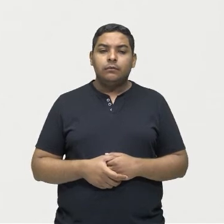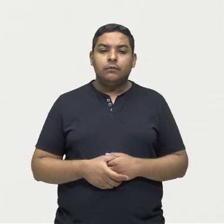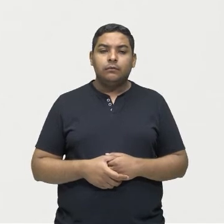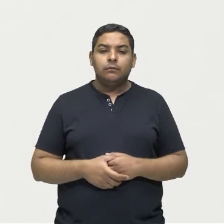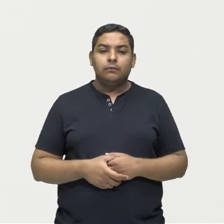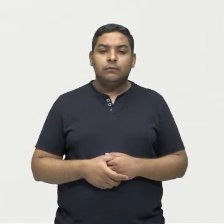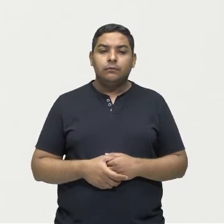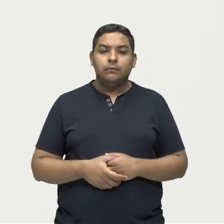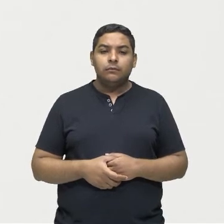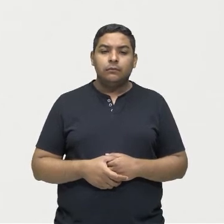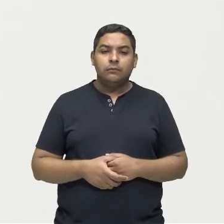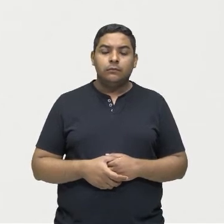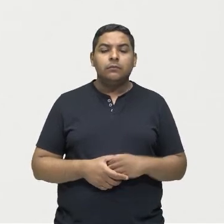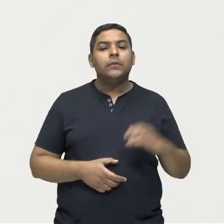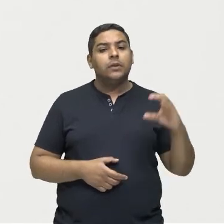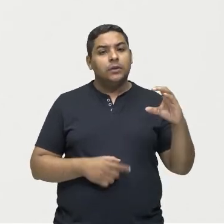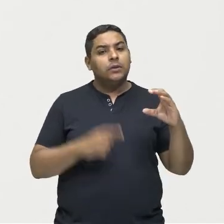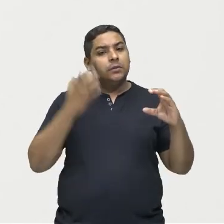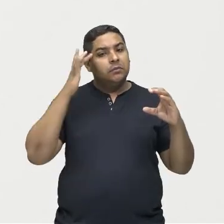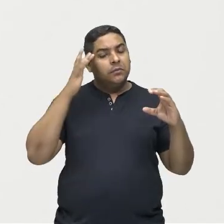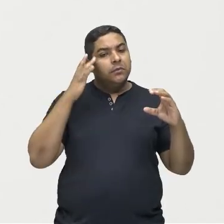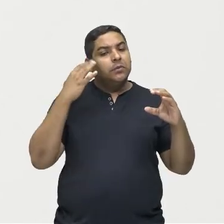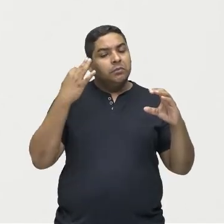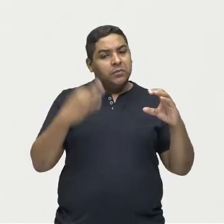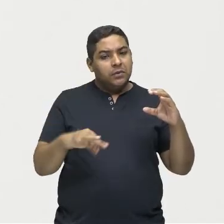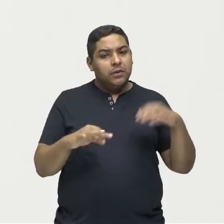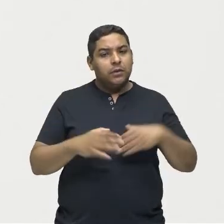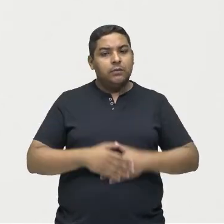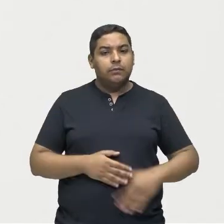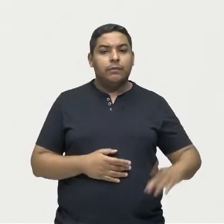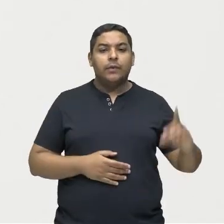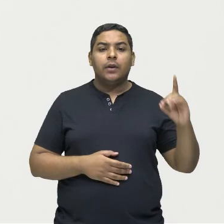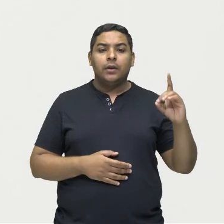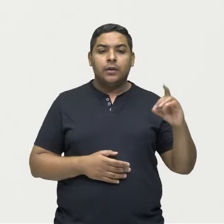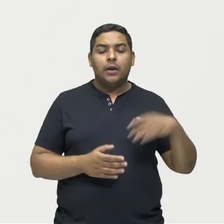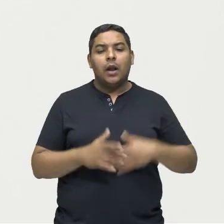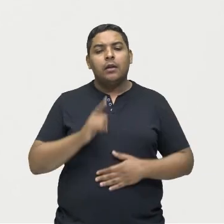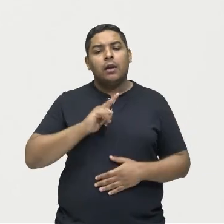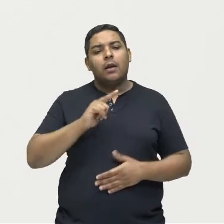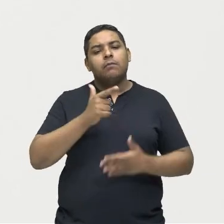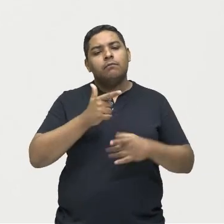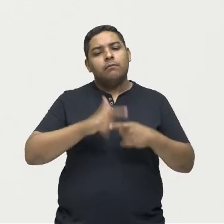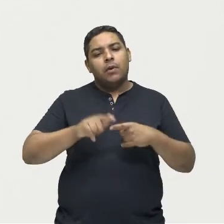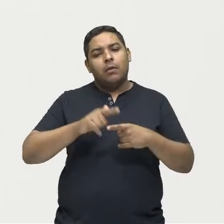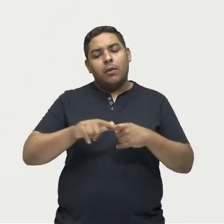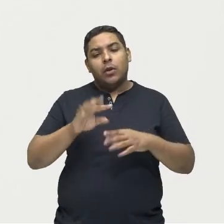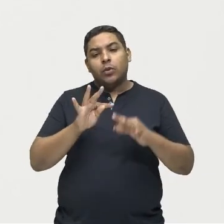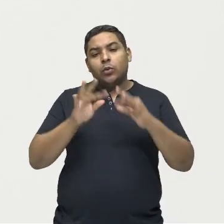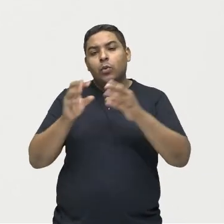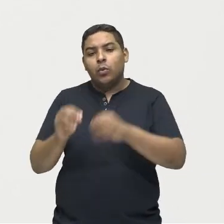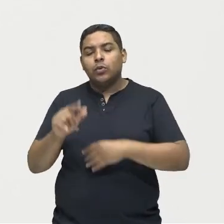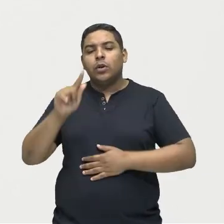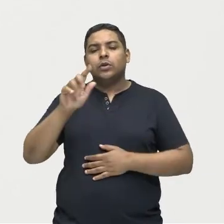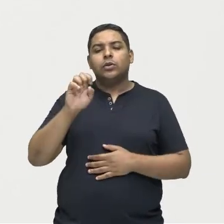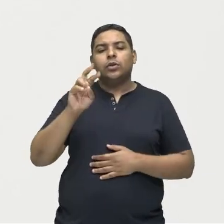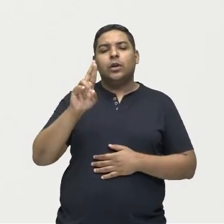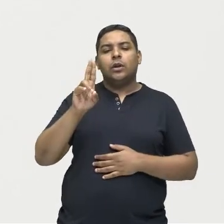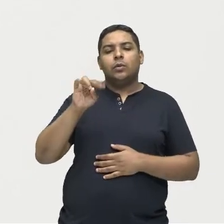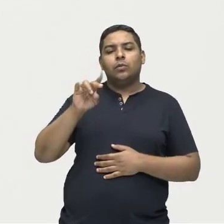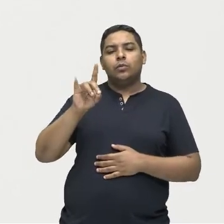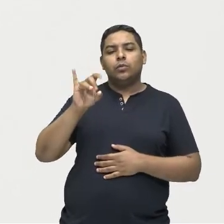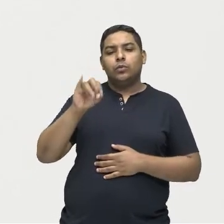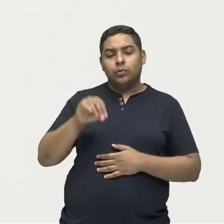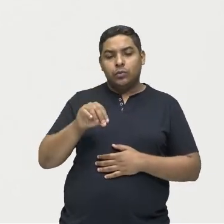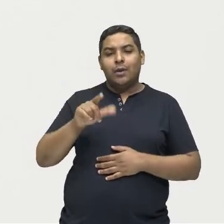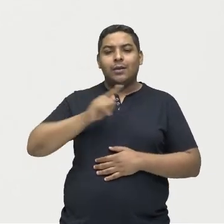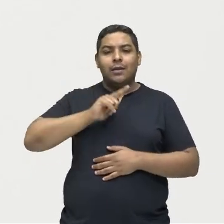forte candidata, é a resposta correta. E a letra D, então, nós temos um probleminha aqui, que todos esses verbos estão no gerúndio, né? Indicando